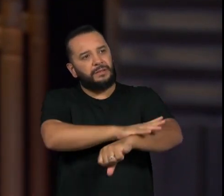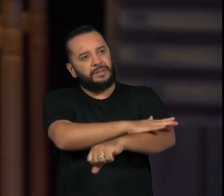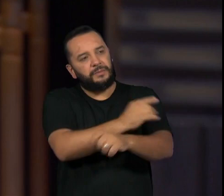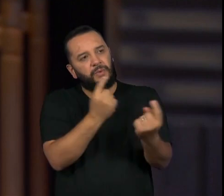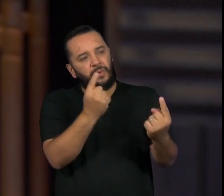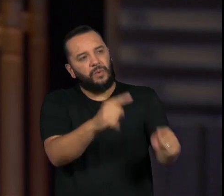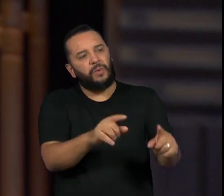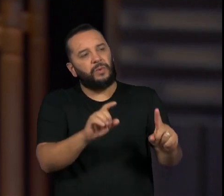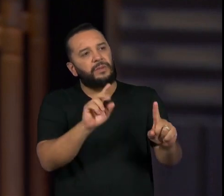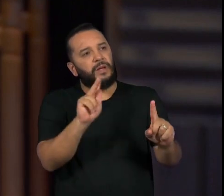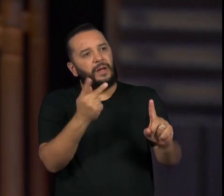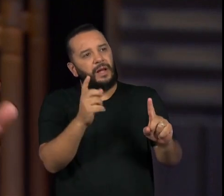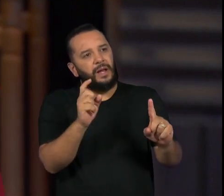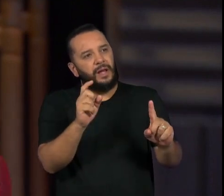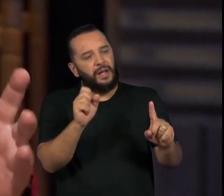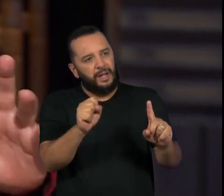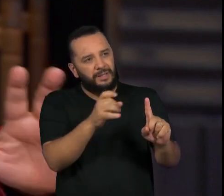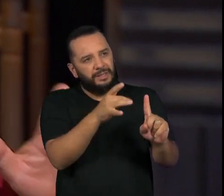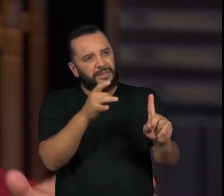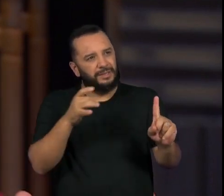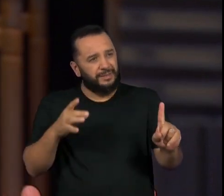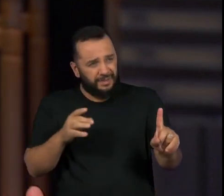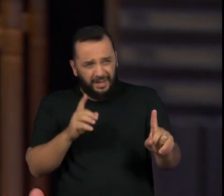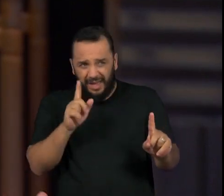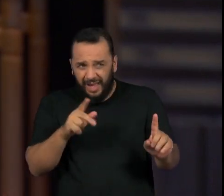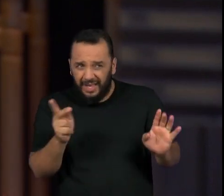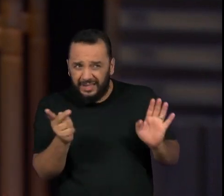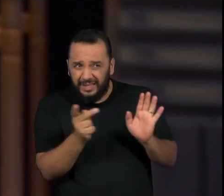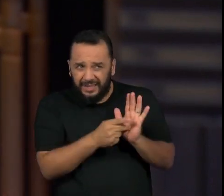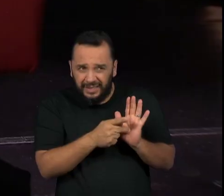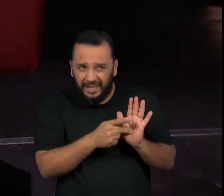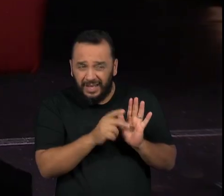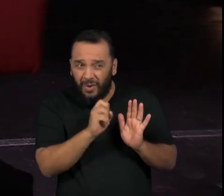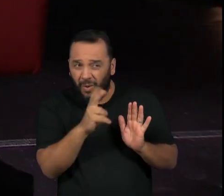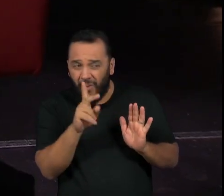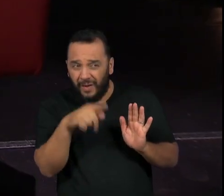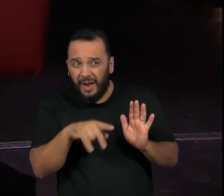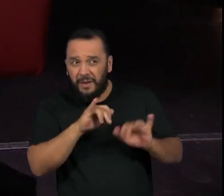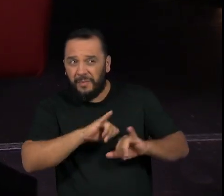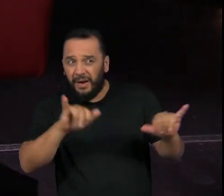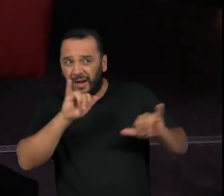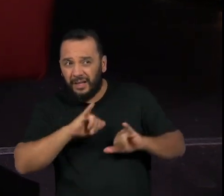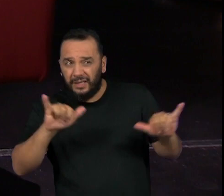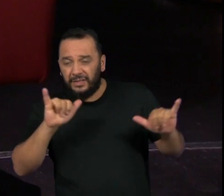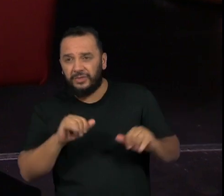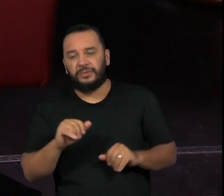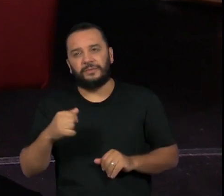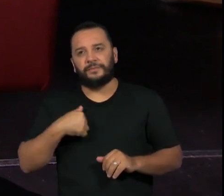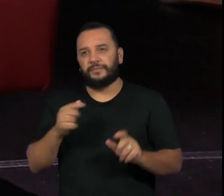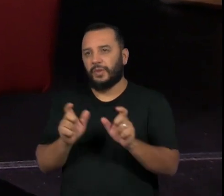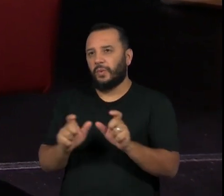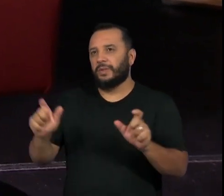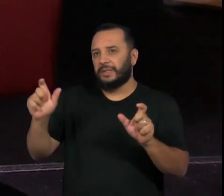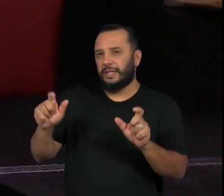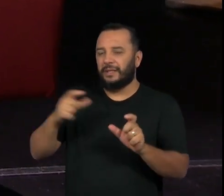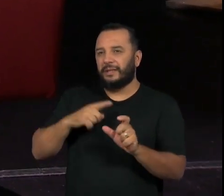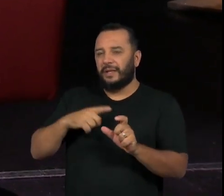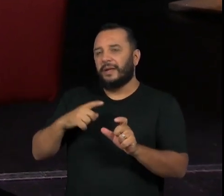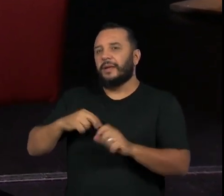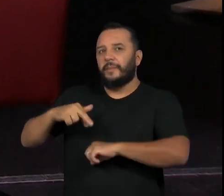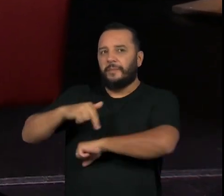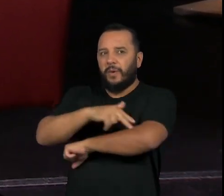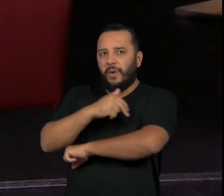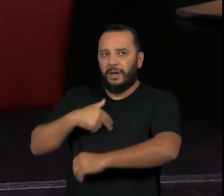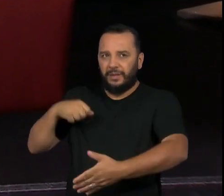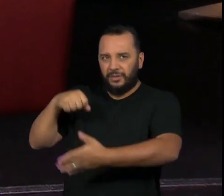se é sincero ou se aquilo está sendo feito só para marketing? Então, na construção do conceito de modativismo, né, que é o que eu registro